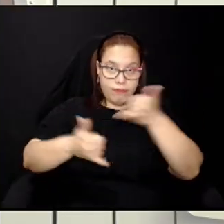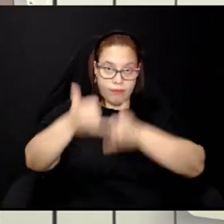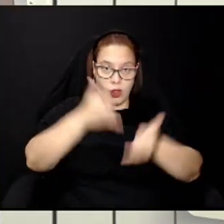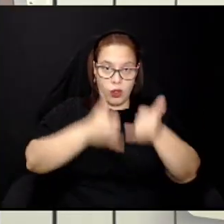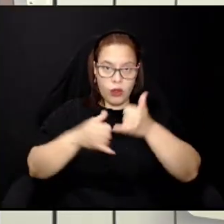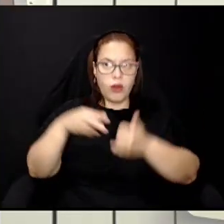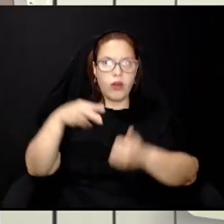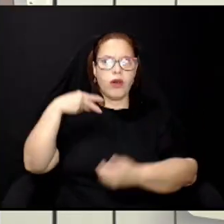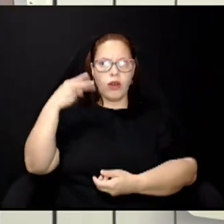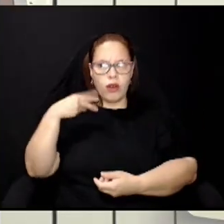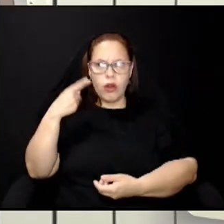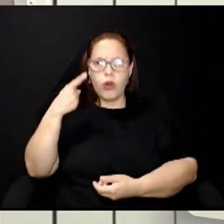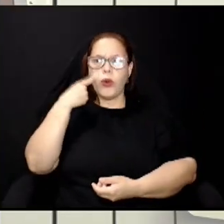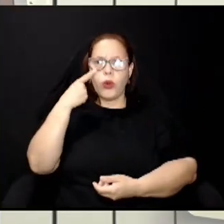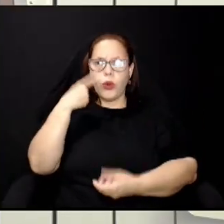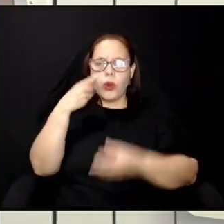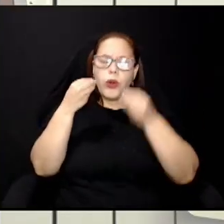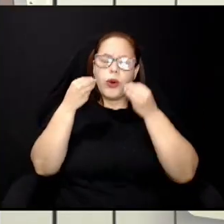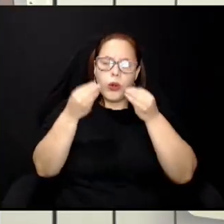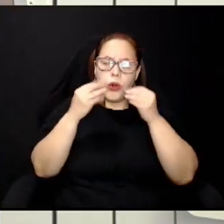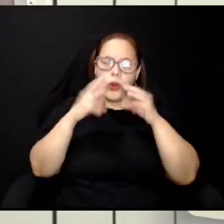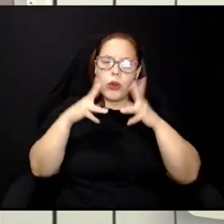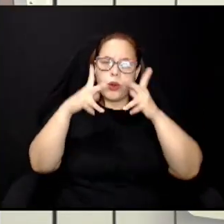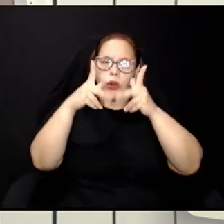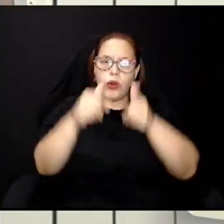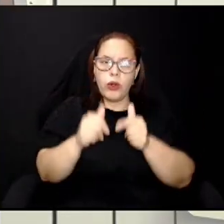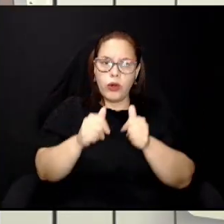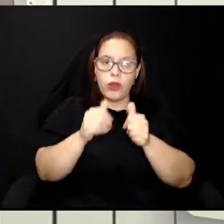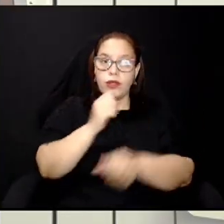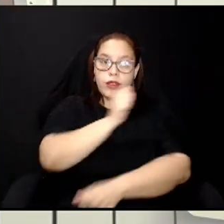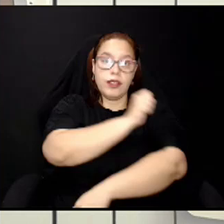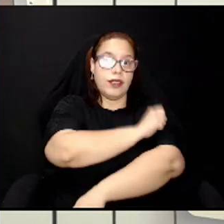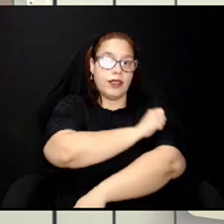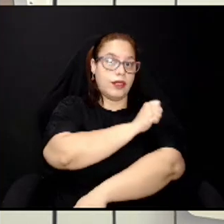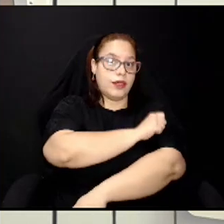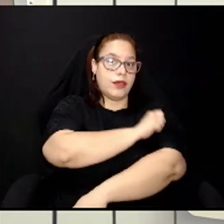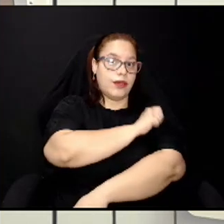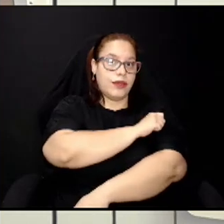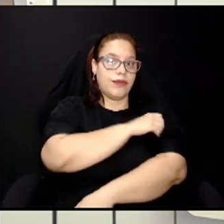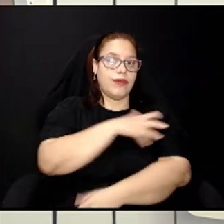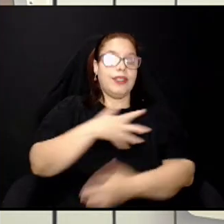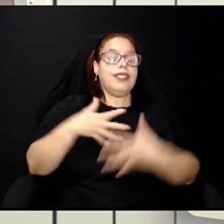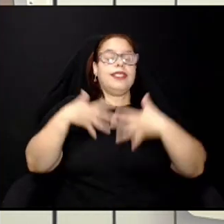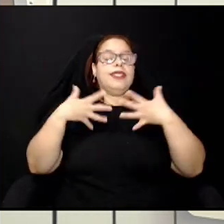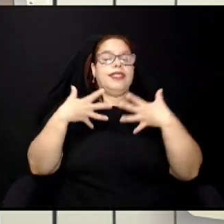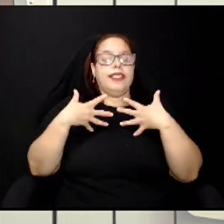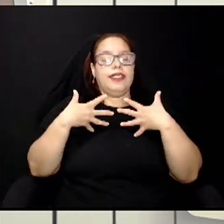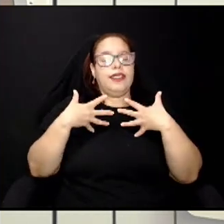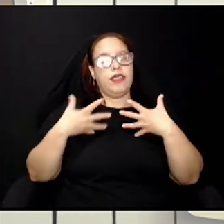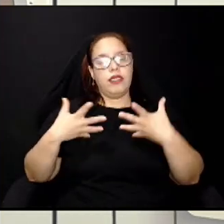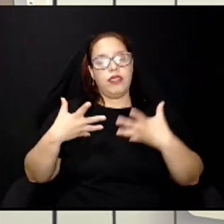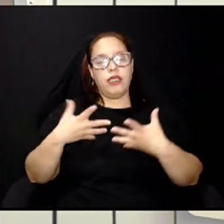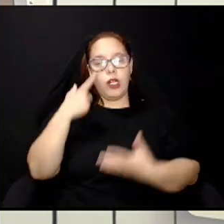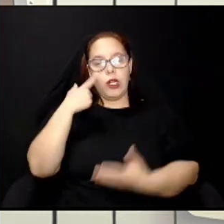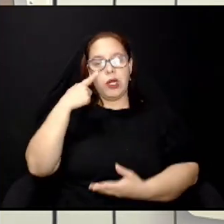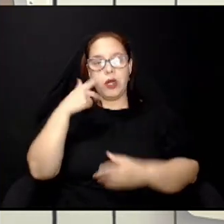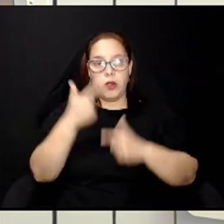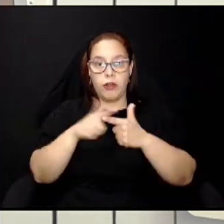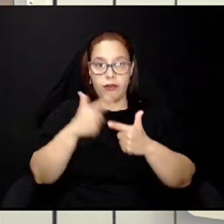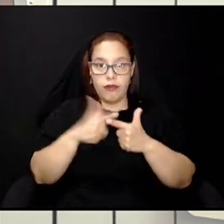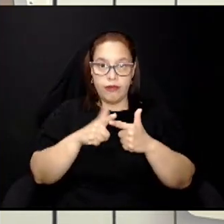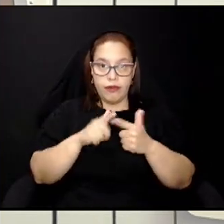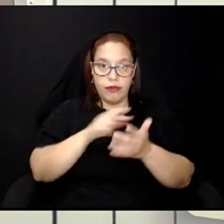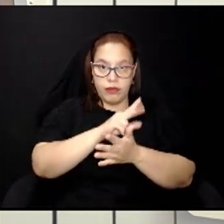viu? Como abordar tudo isso com os estudantes e aguçar essa habilidade de ver um problema por vários